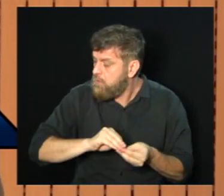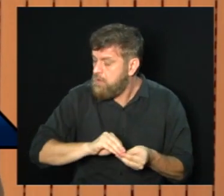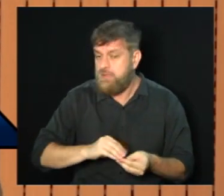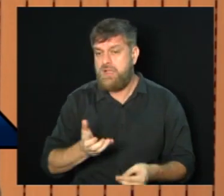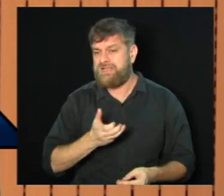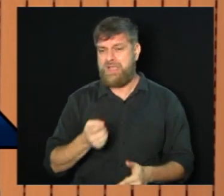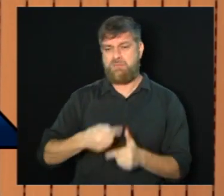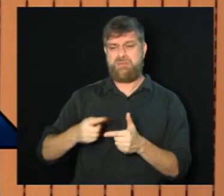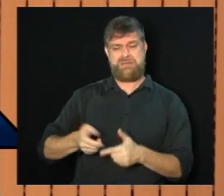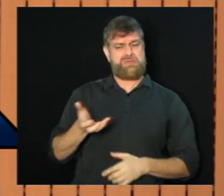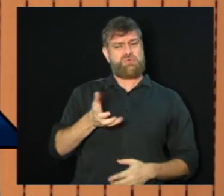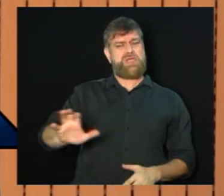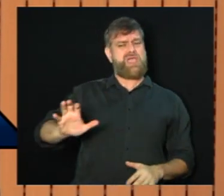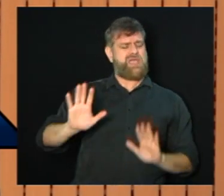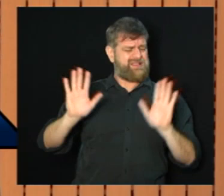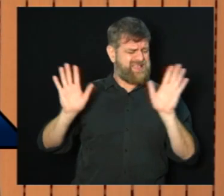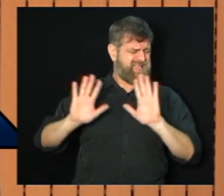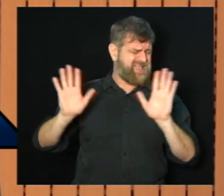quer problema.